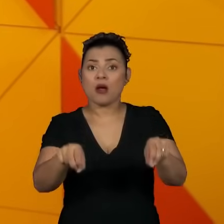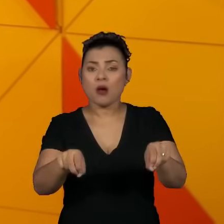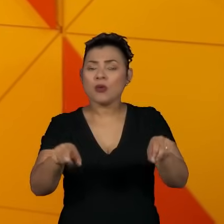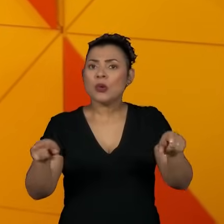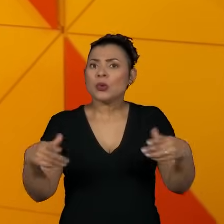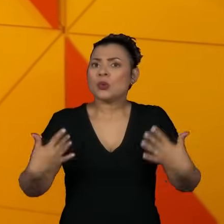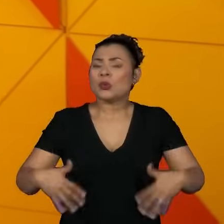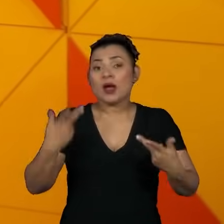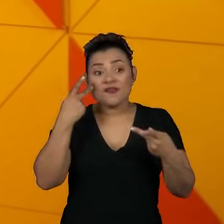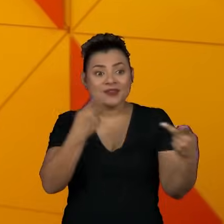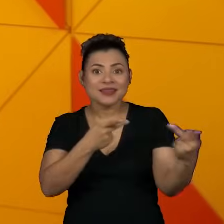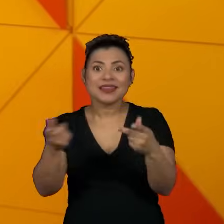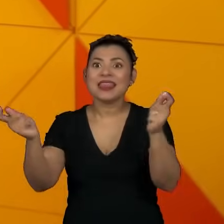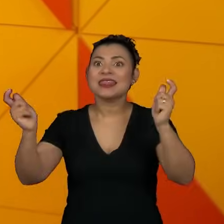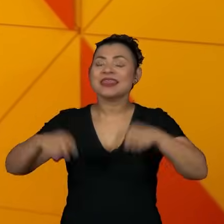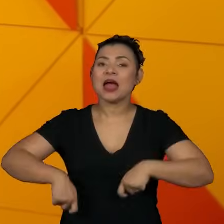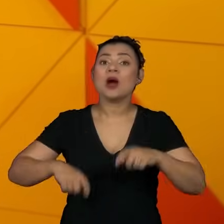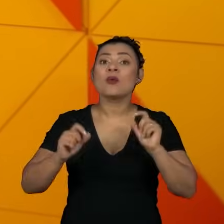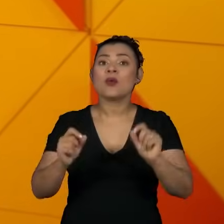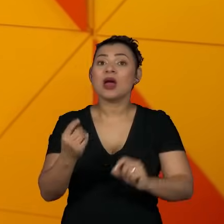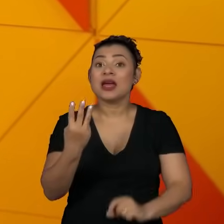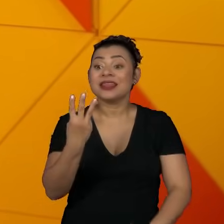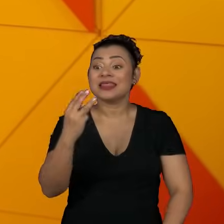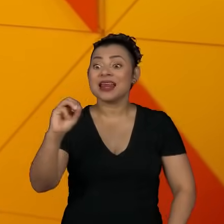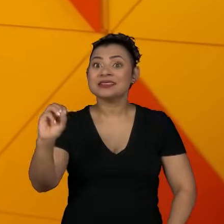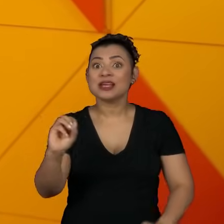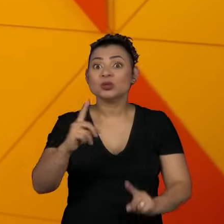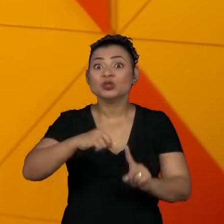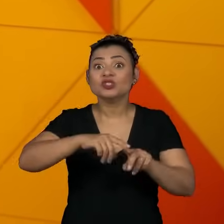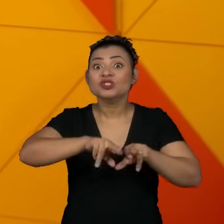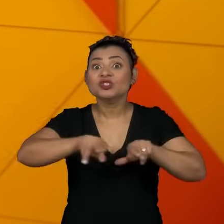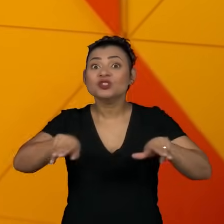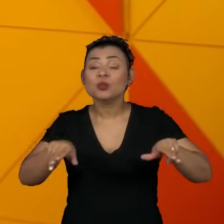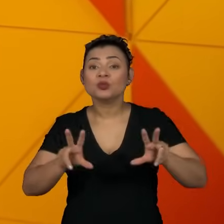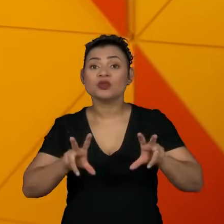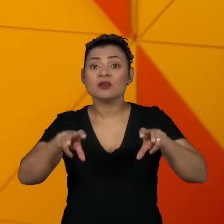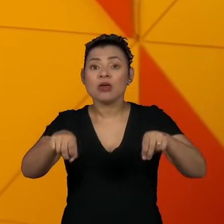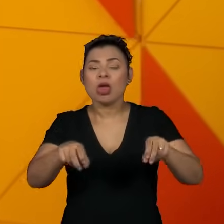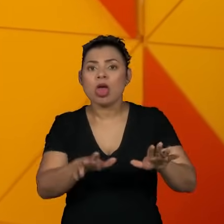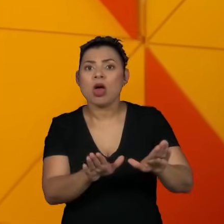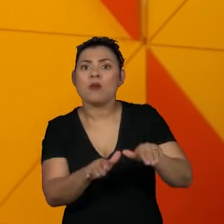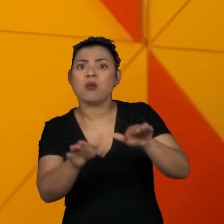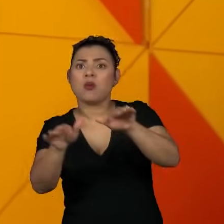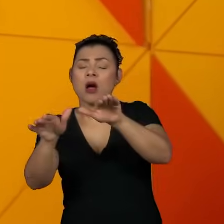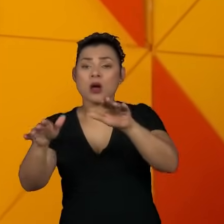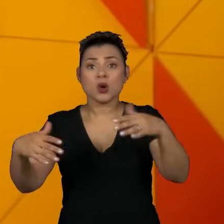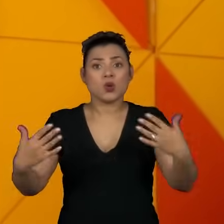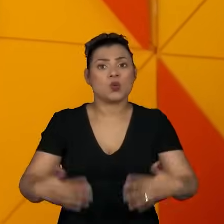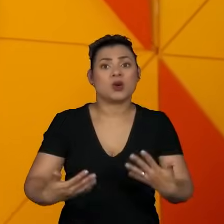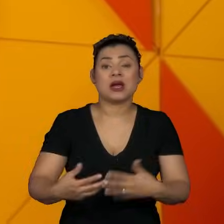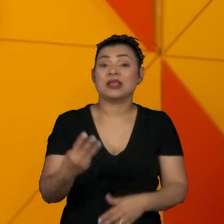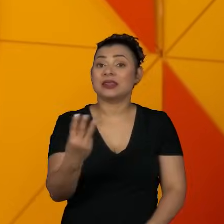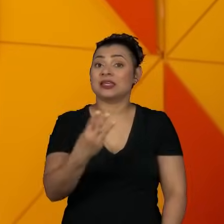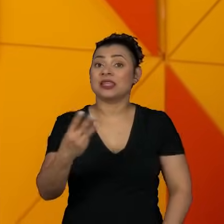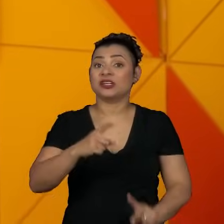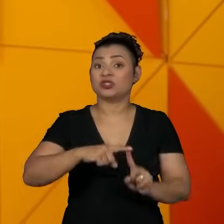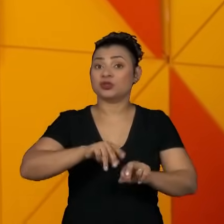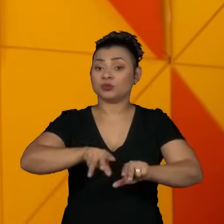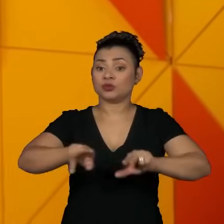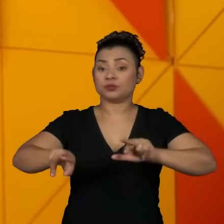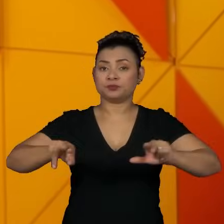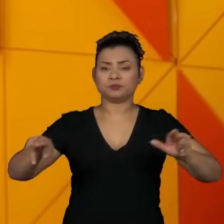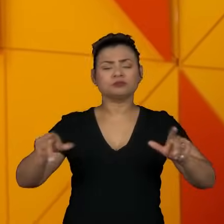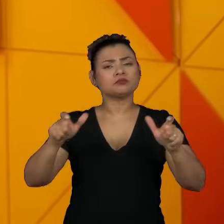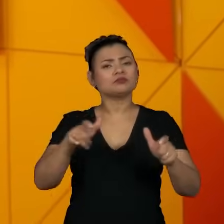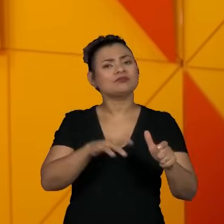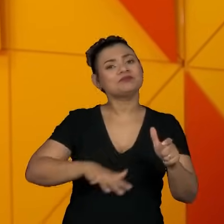visitantes podem ter contato com mais de 300 aves de rapina de 33 espécies diferentes. E o